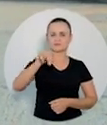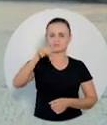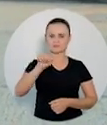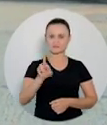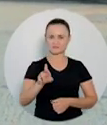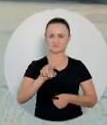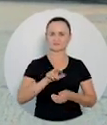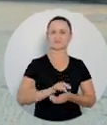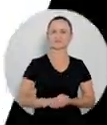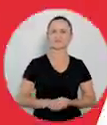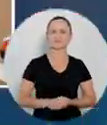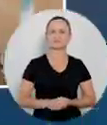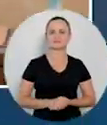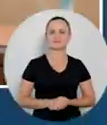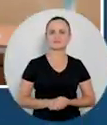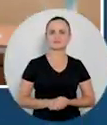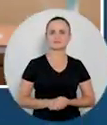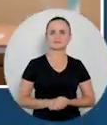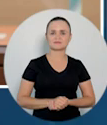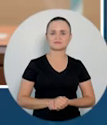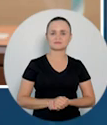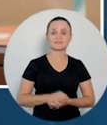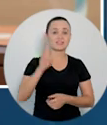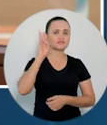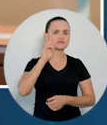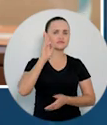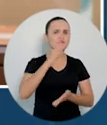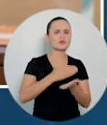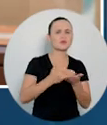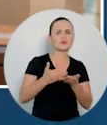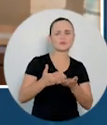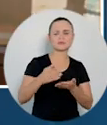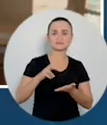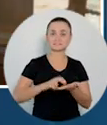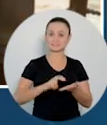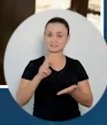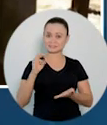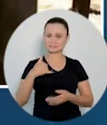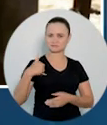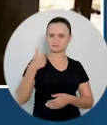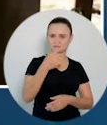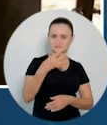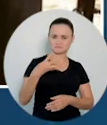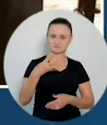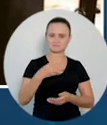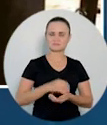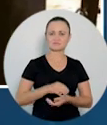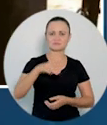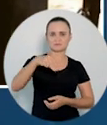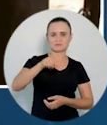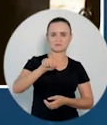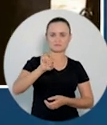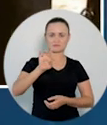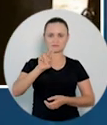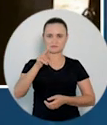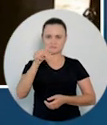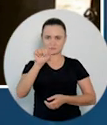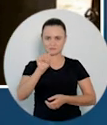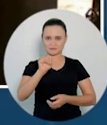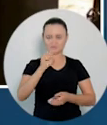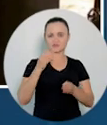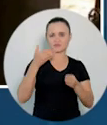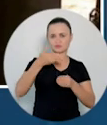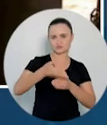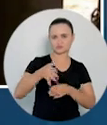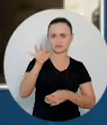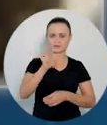Aires. Confira. A história aqui começa cedo. Aos 14 anos, Matheus Costa Ribeiro entrou na Faculdade